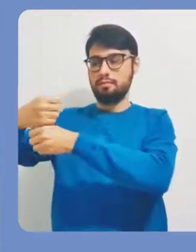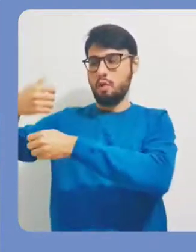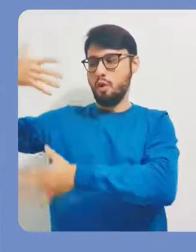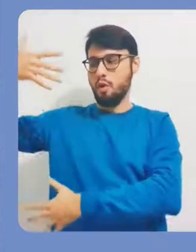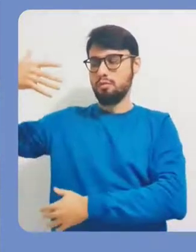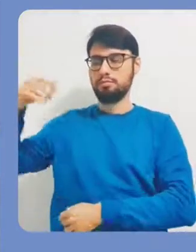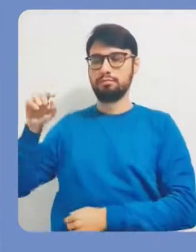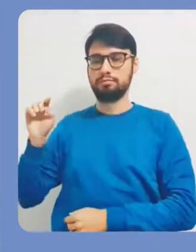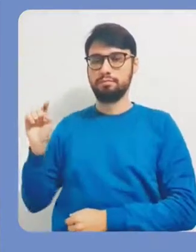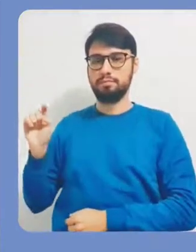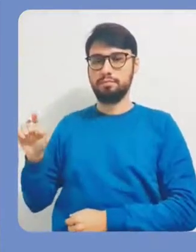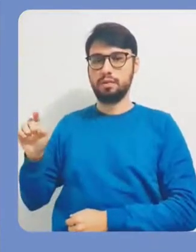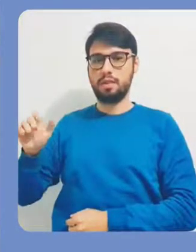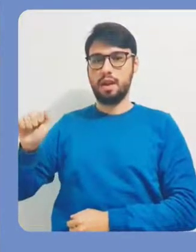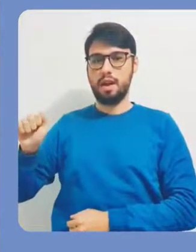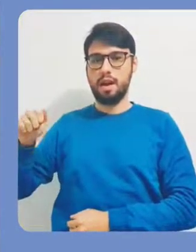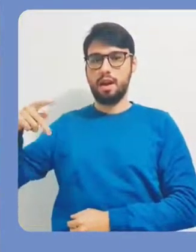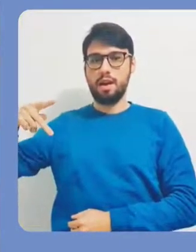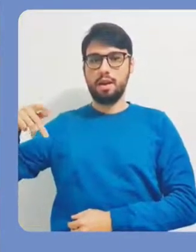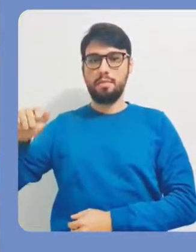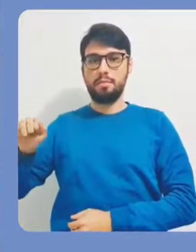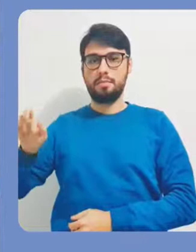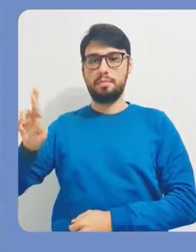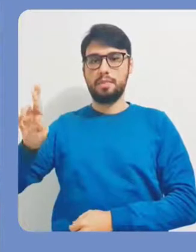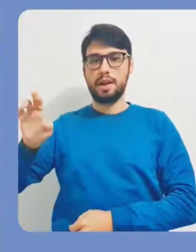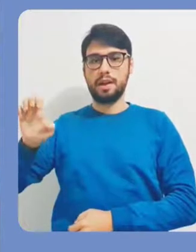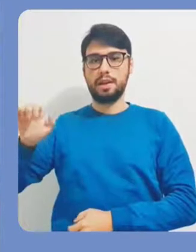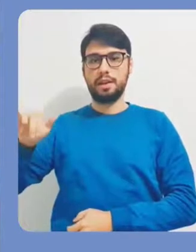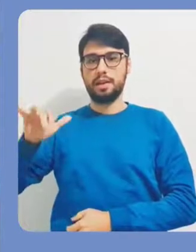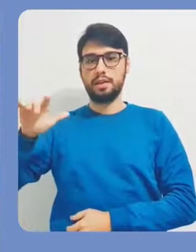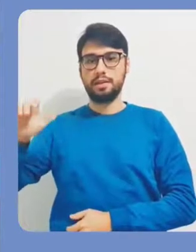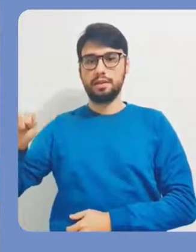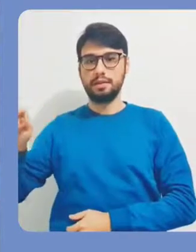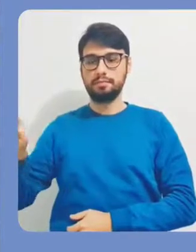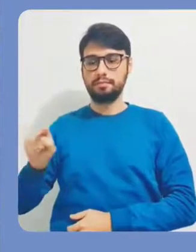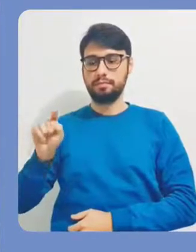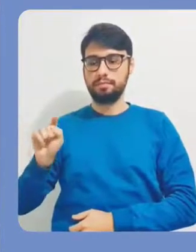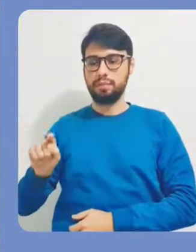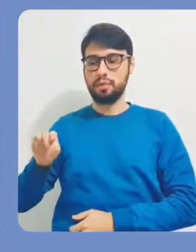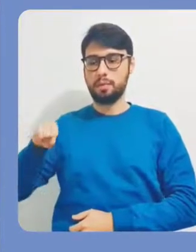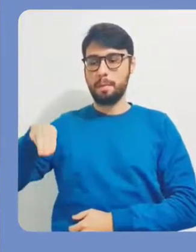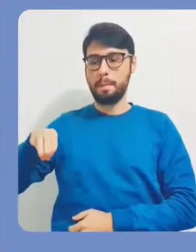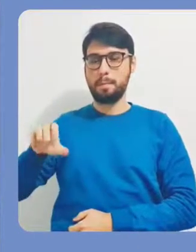em Aparência, Menus.